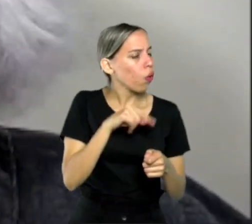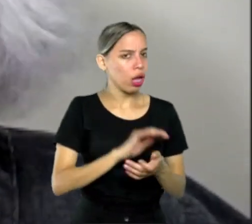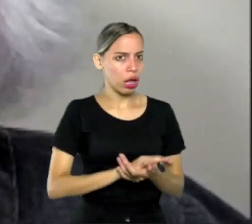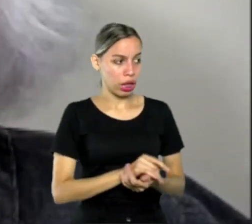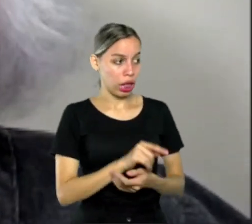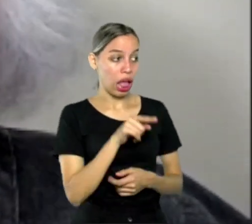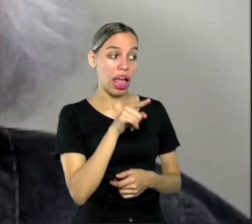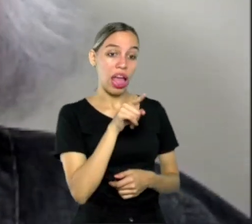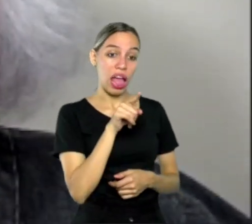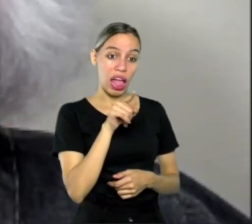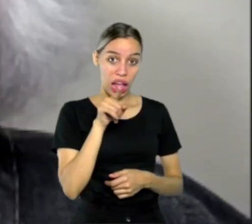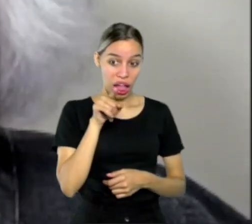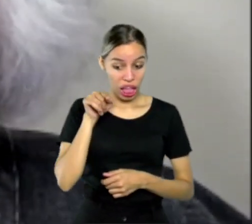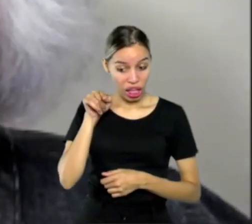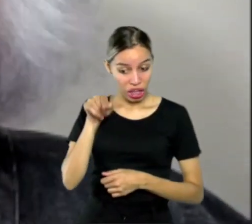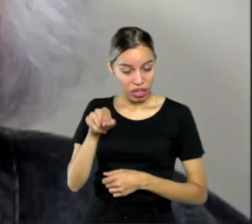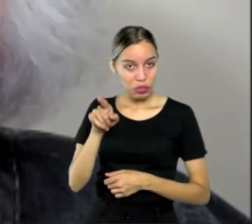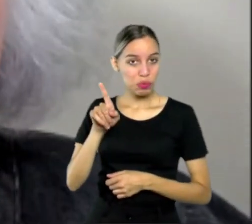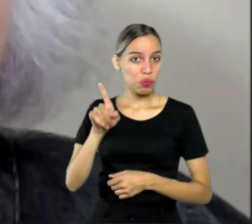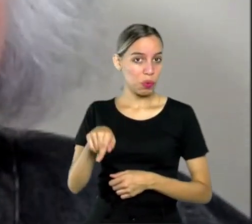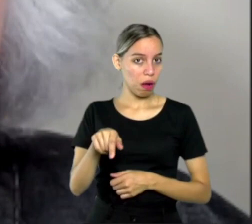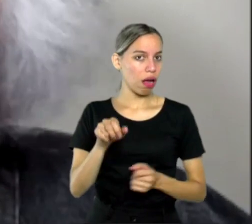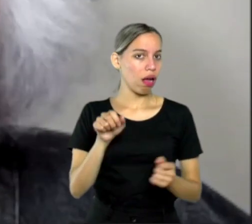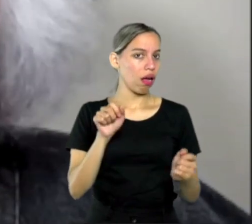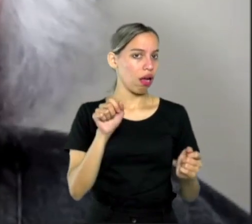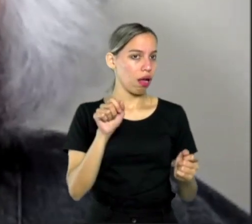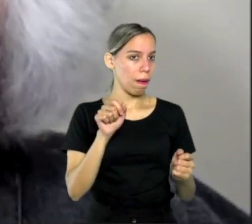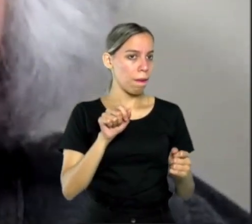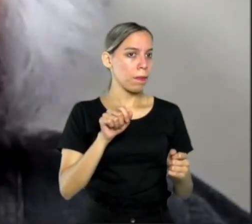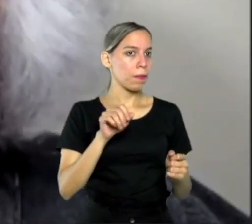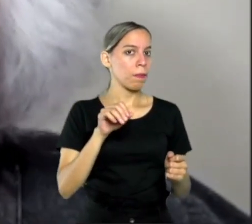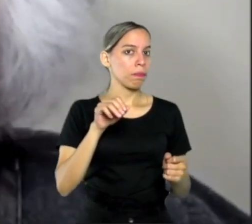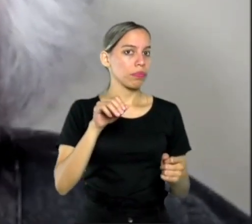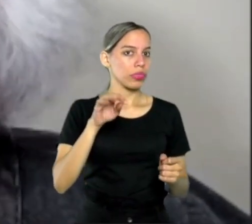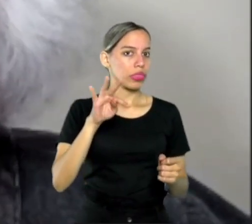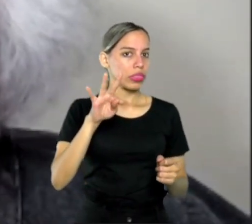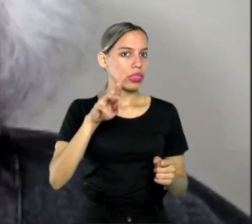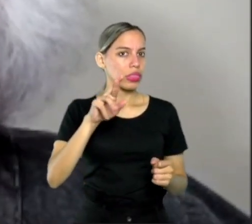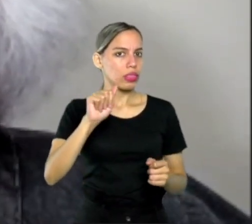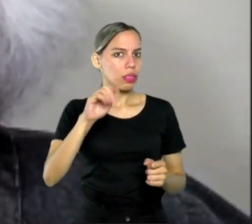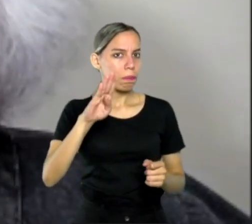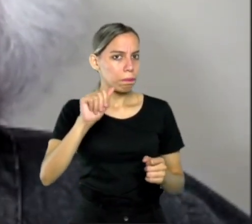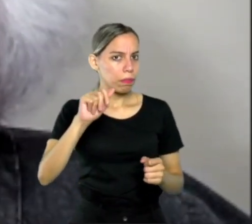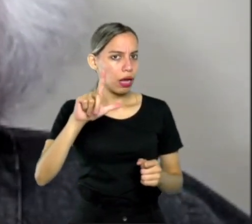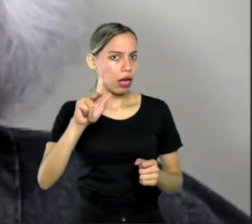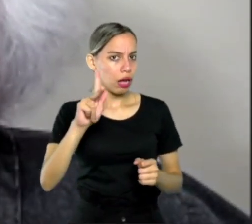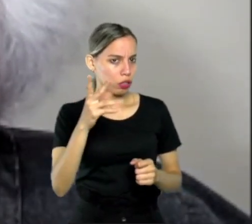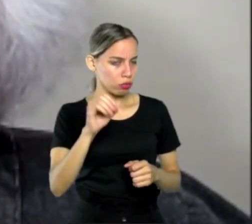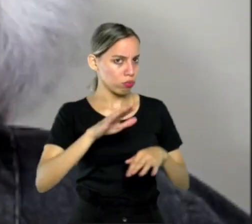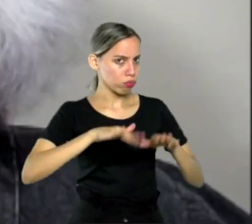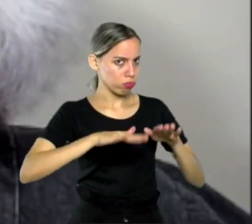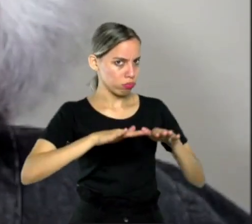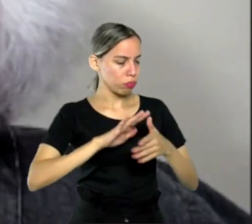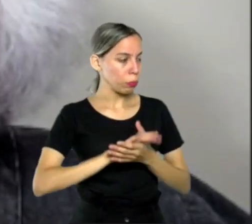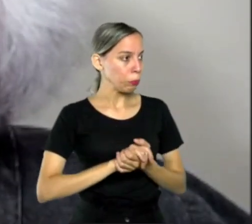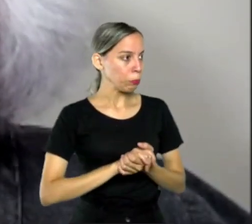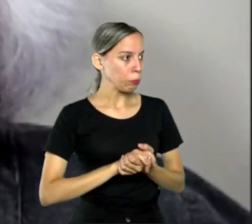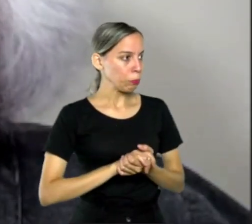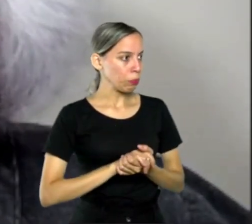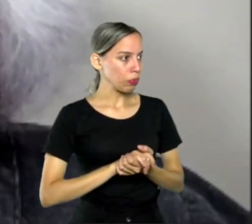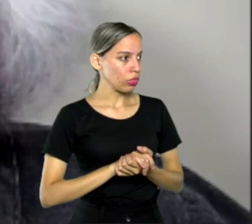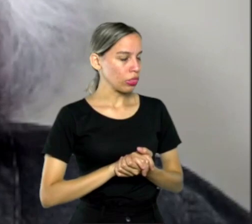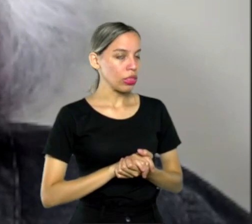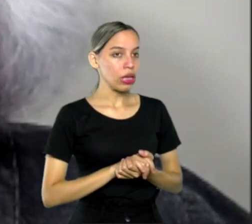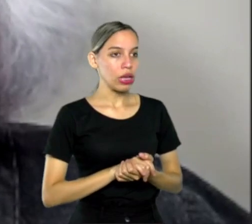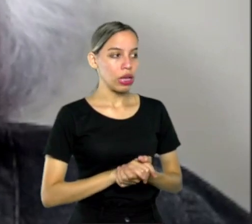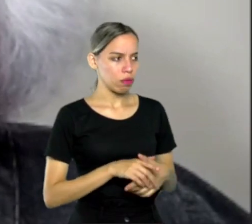acho que o coveiro falou para ela, o porteiro, não sei, que era um galo de trabalho, né? E que ele era pintado